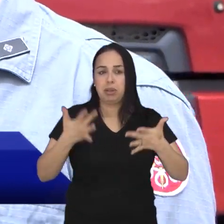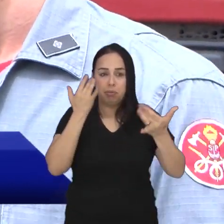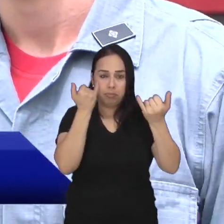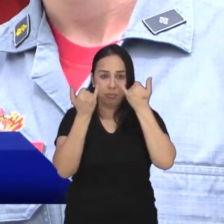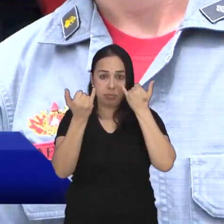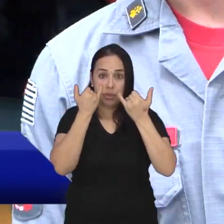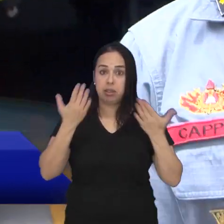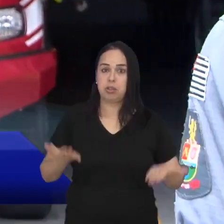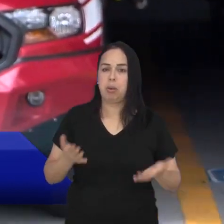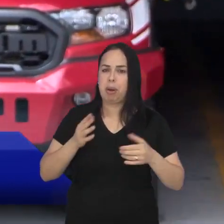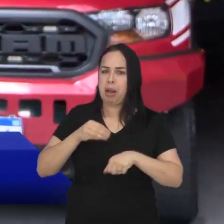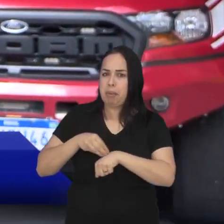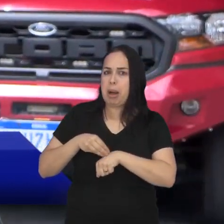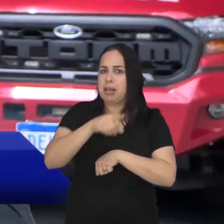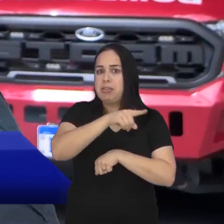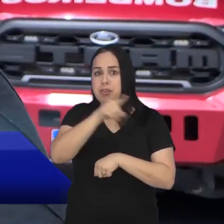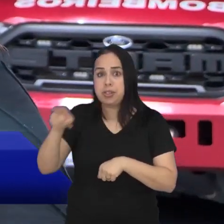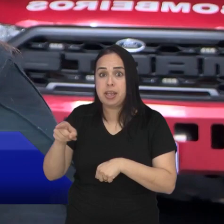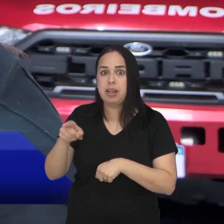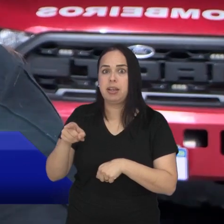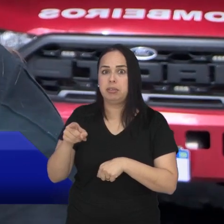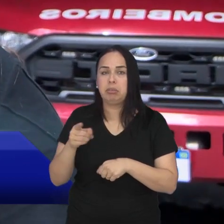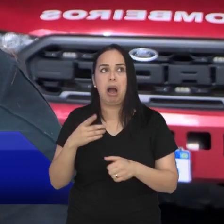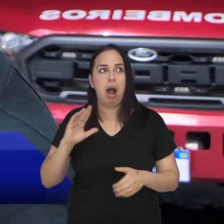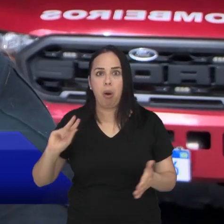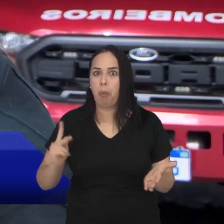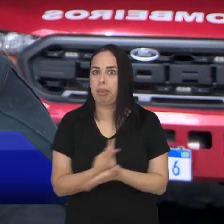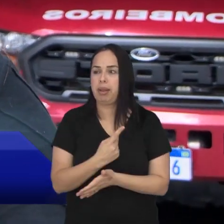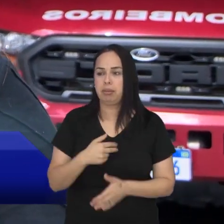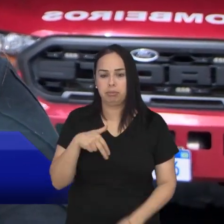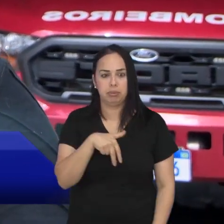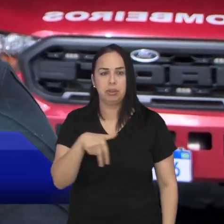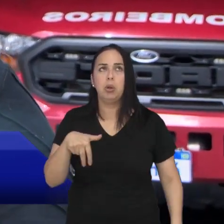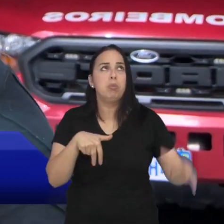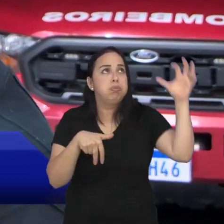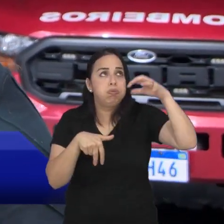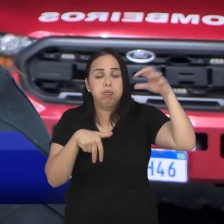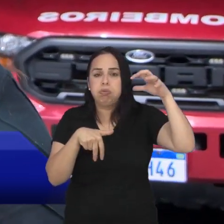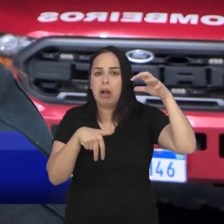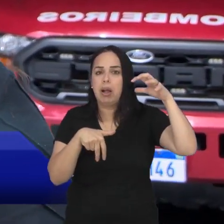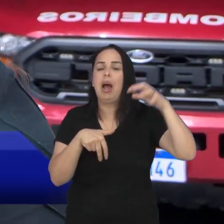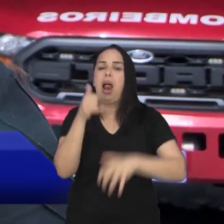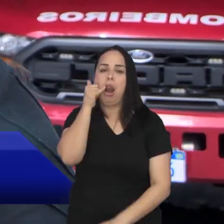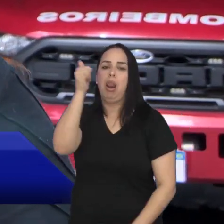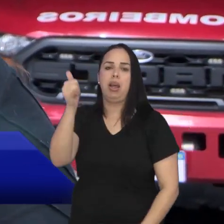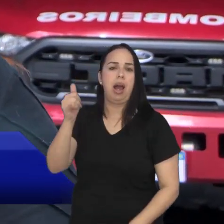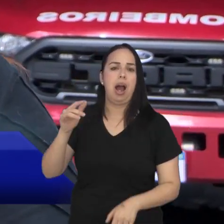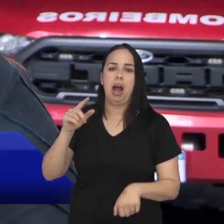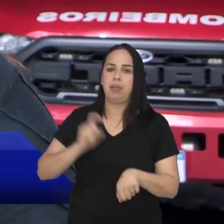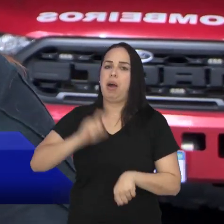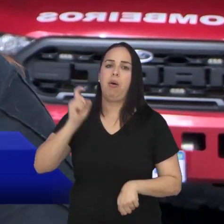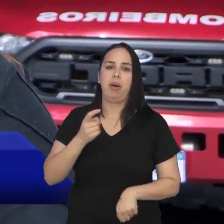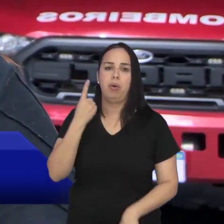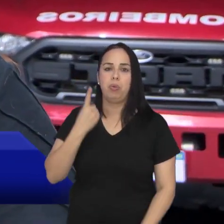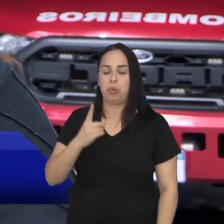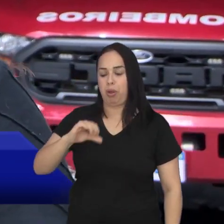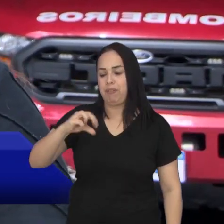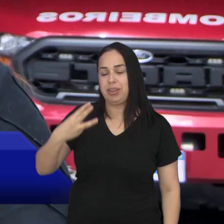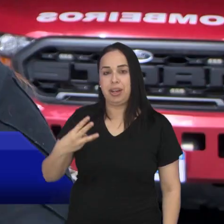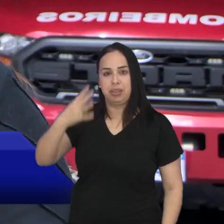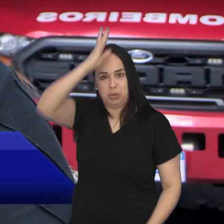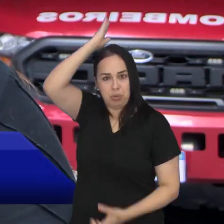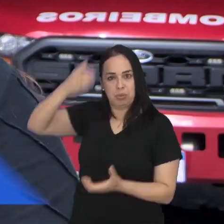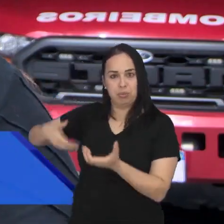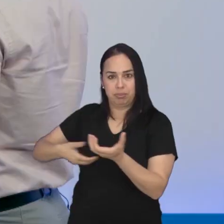obrigada pelas informações. Então, só para reforçar, se você se encontra em uma situação de risco causada pela chuva, é só acionar o 193,